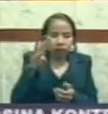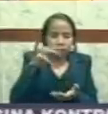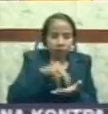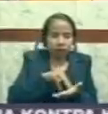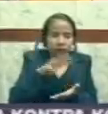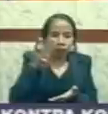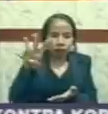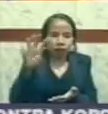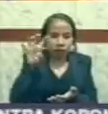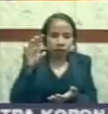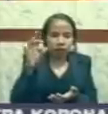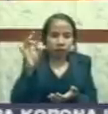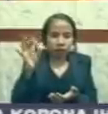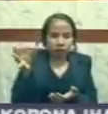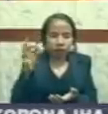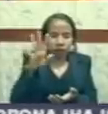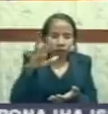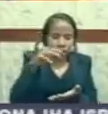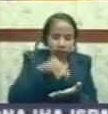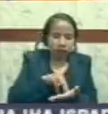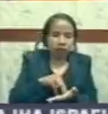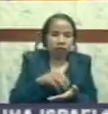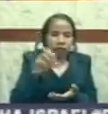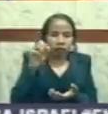41.495.000, aloca para salários e vencimentos